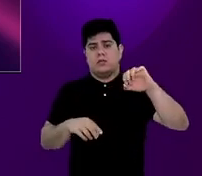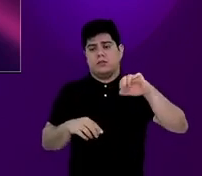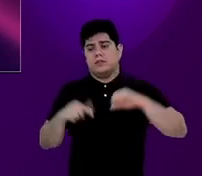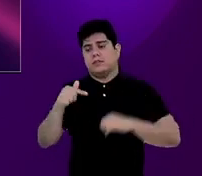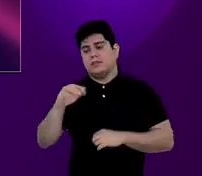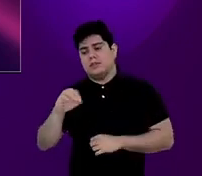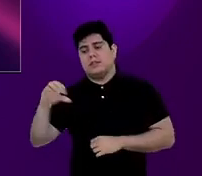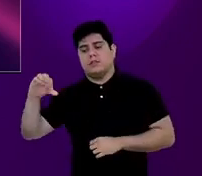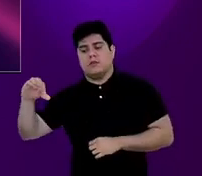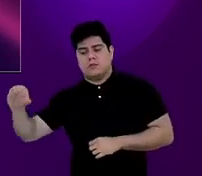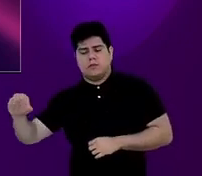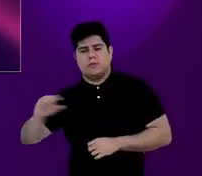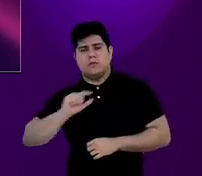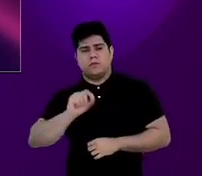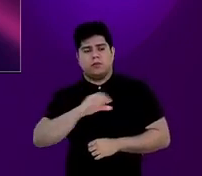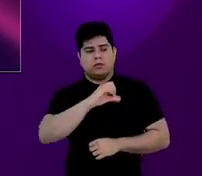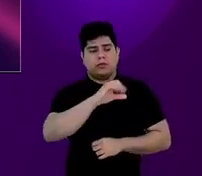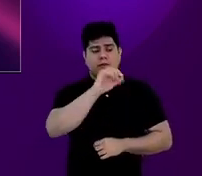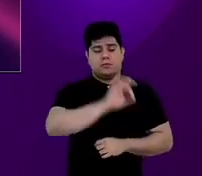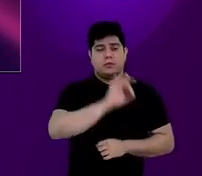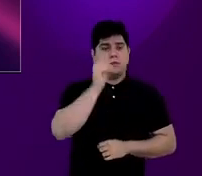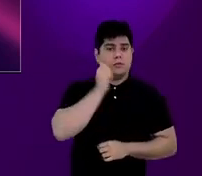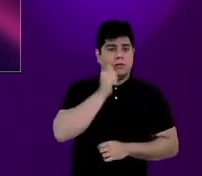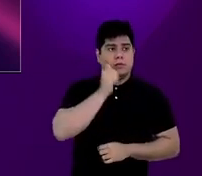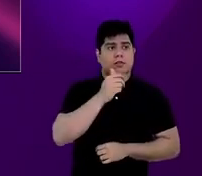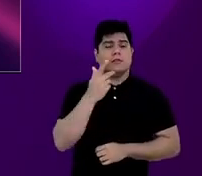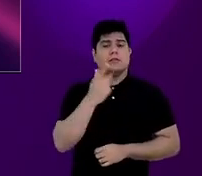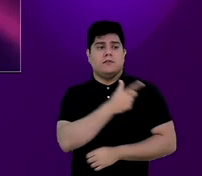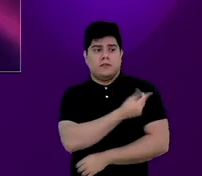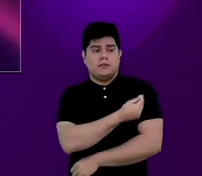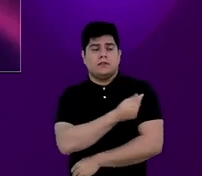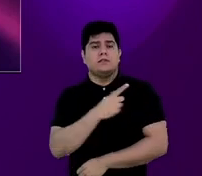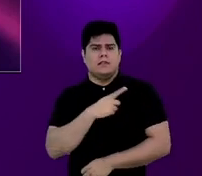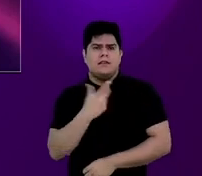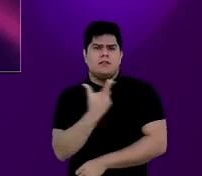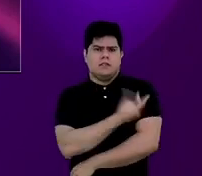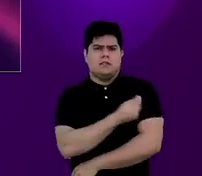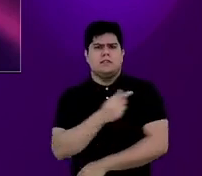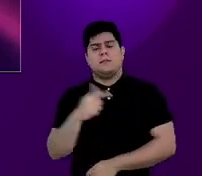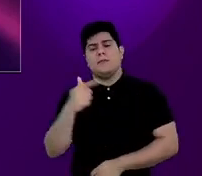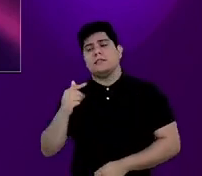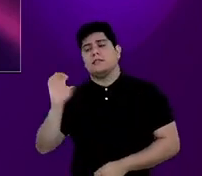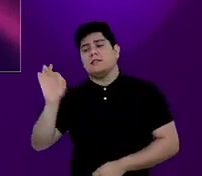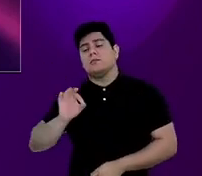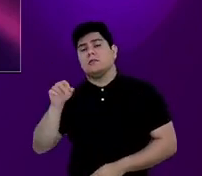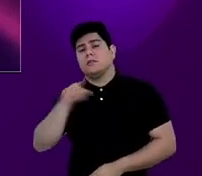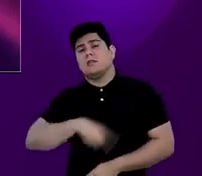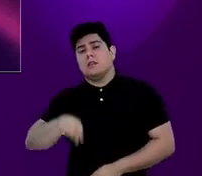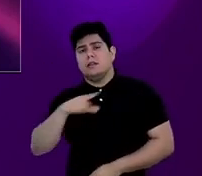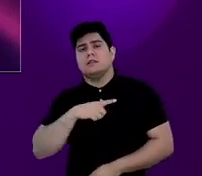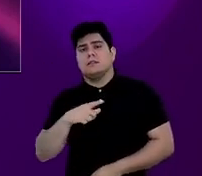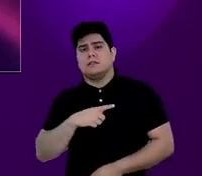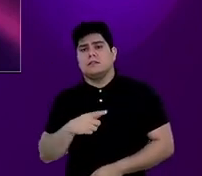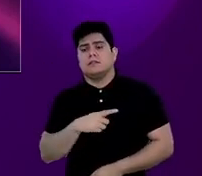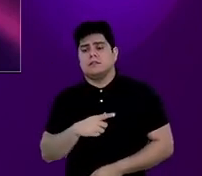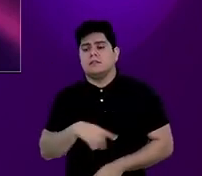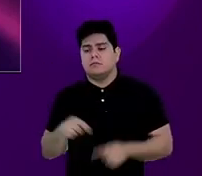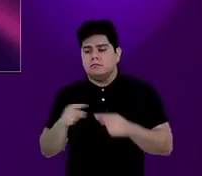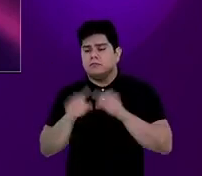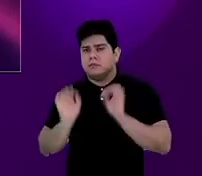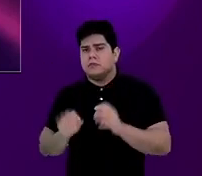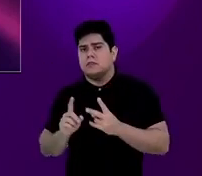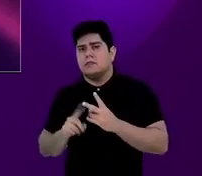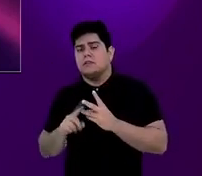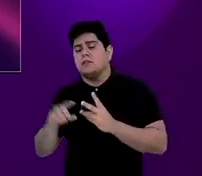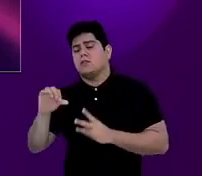que 90% das mulheres sejam vacinadas. Hoje a gente tem as vacinas, 70% delas têm um screening adequado e 90% das